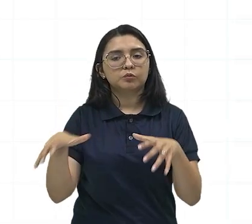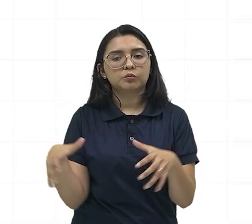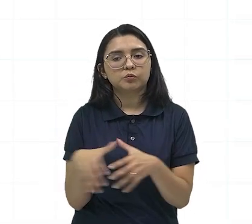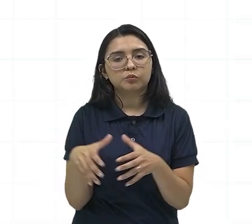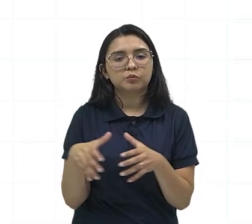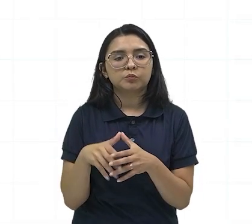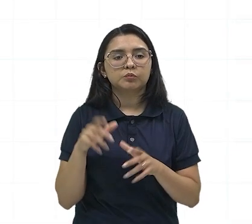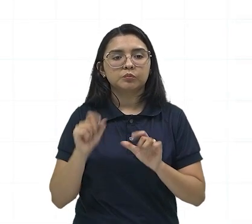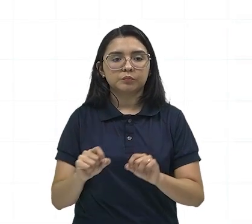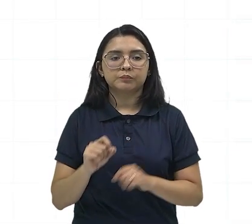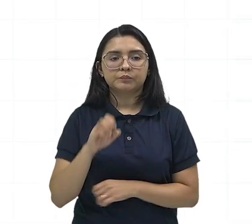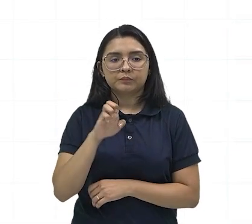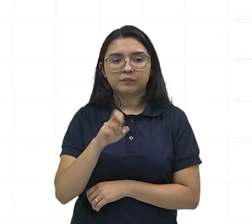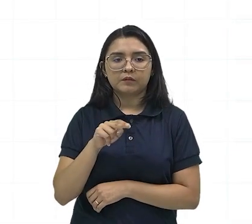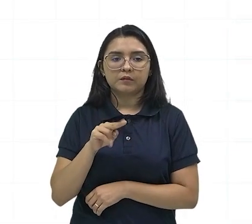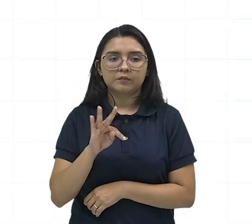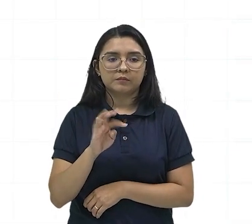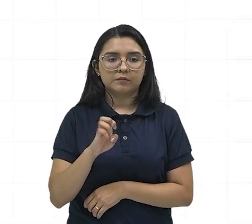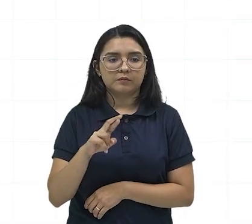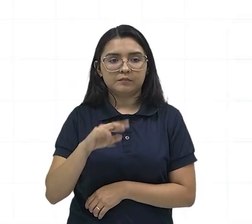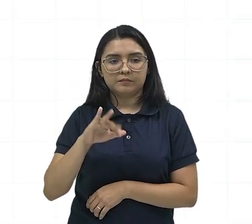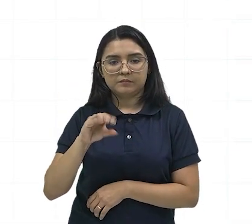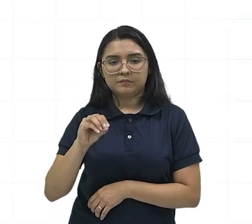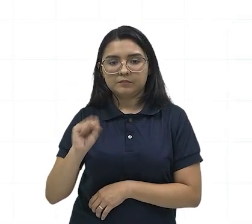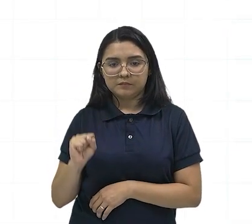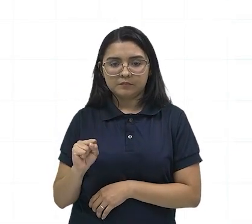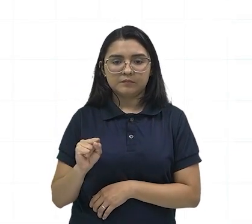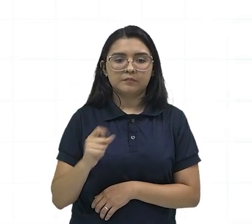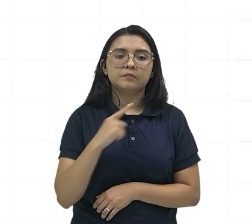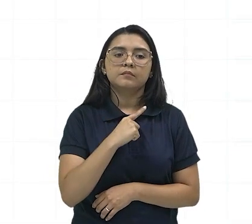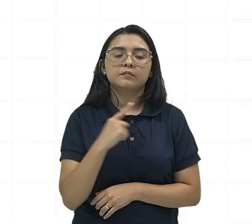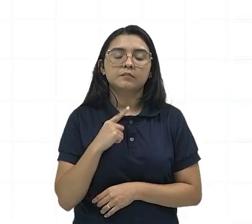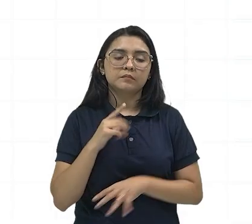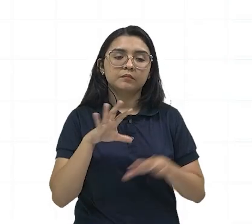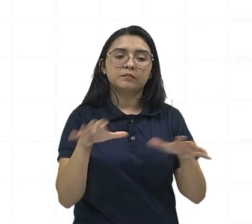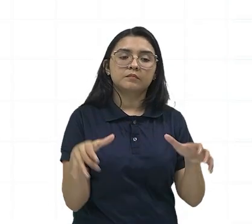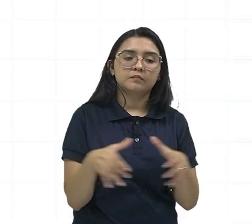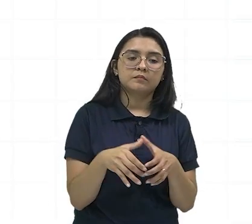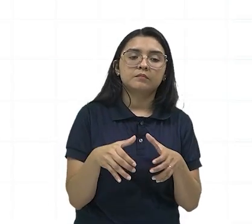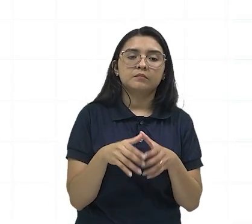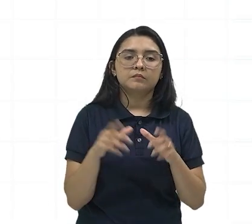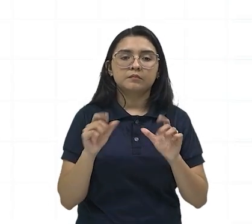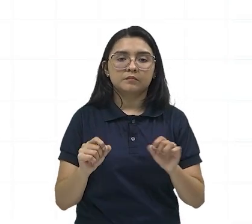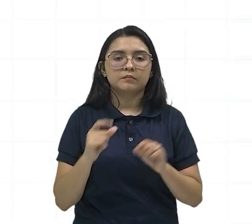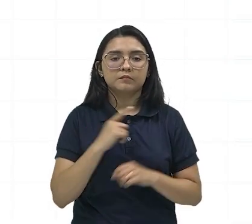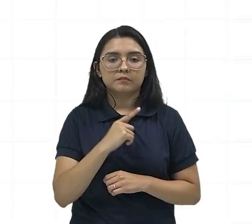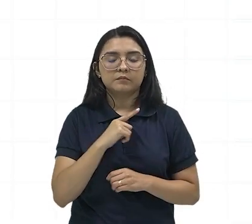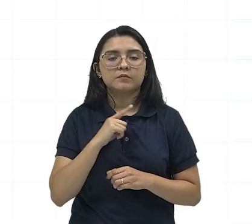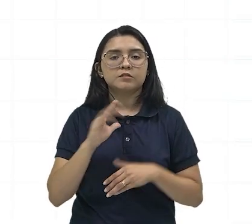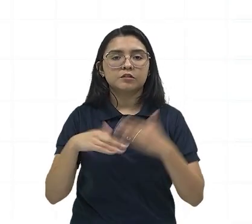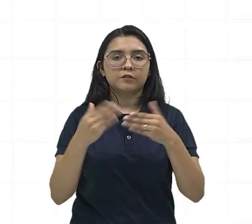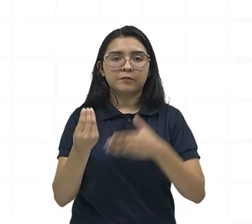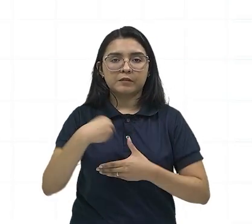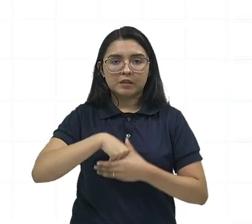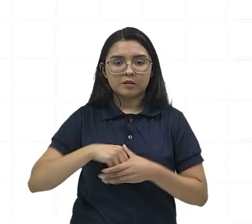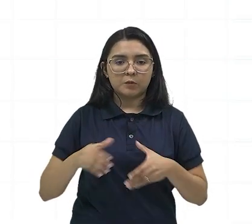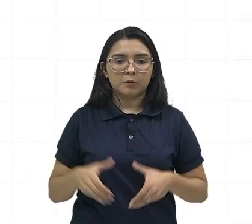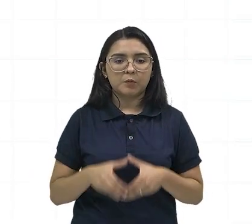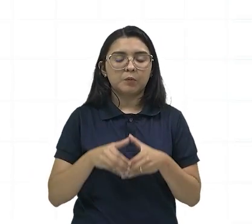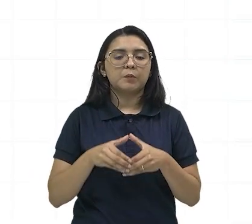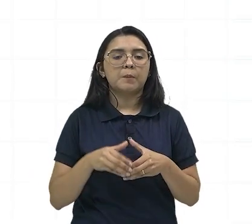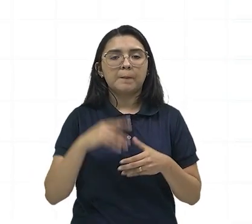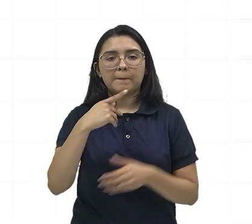grupo são os eutérios, e aí nós temos que são dos grupos dos placentários, né? A presença